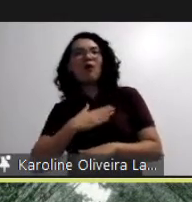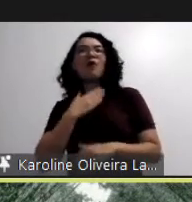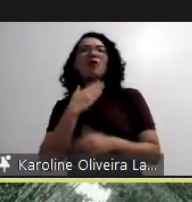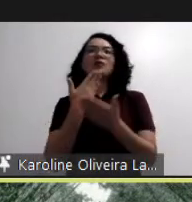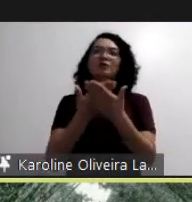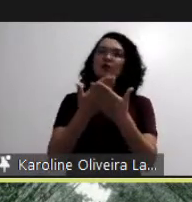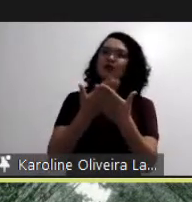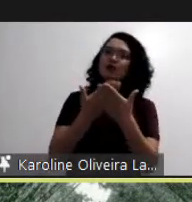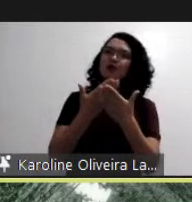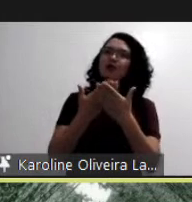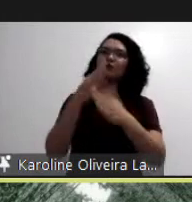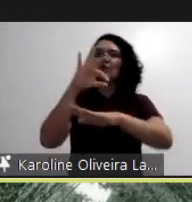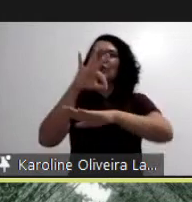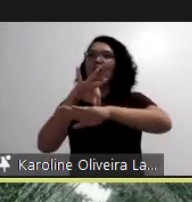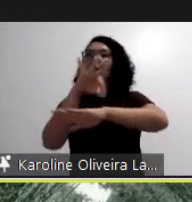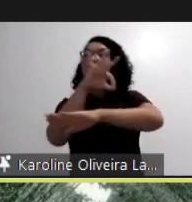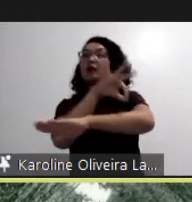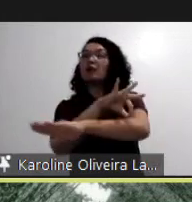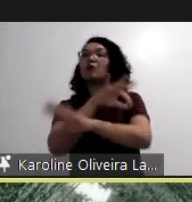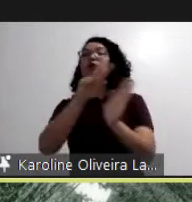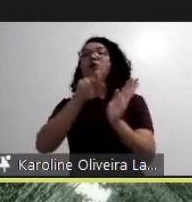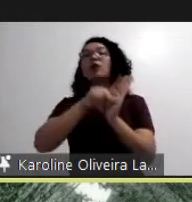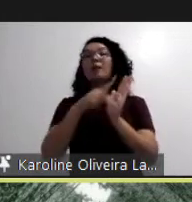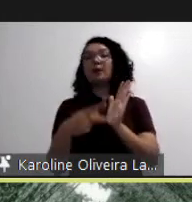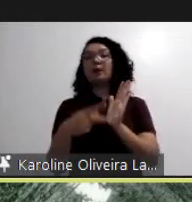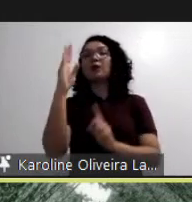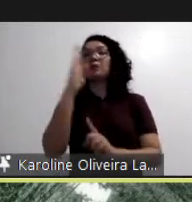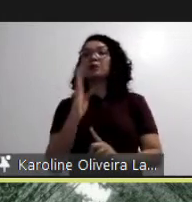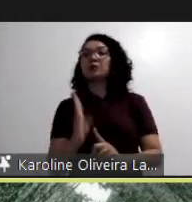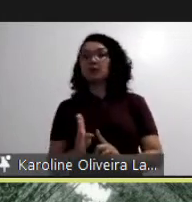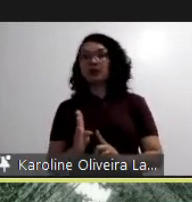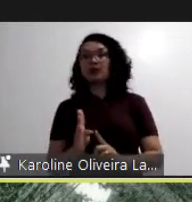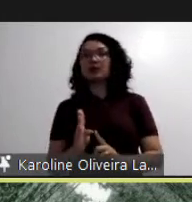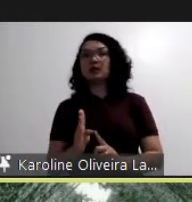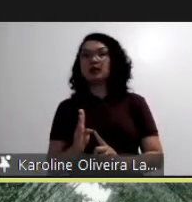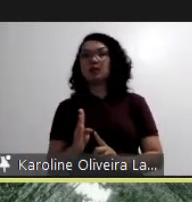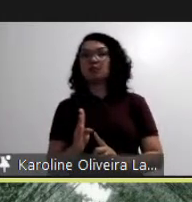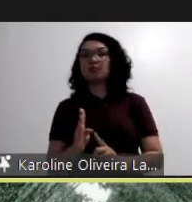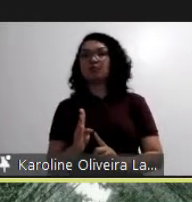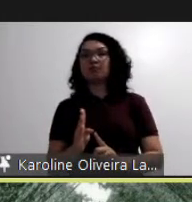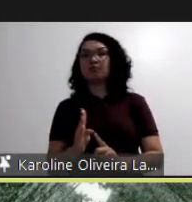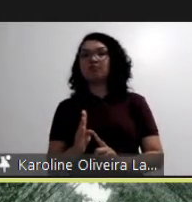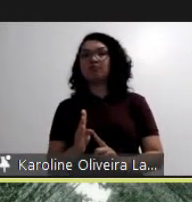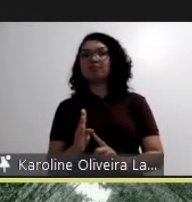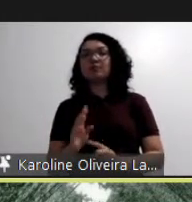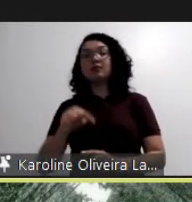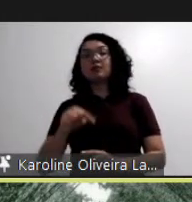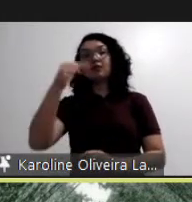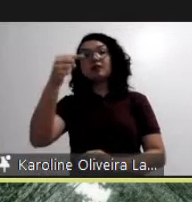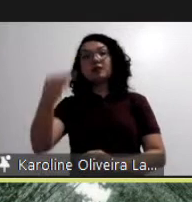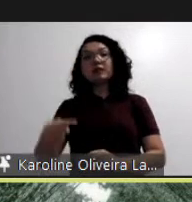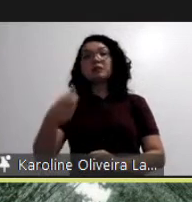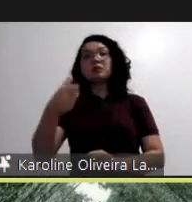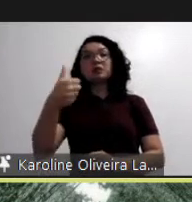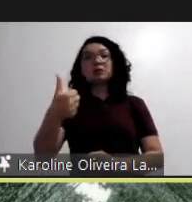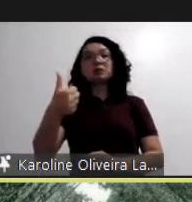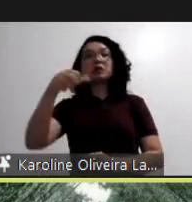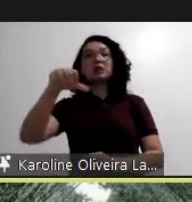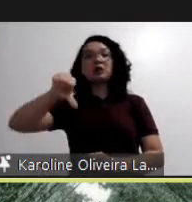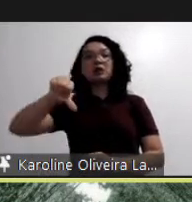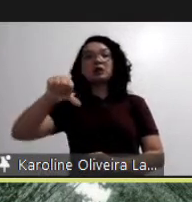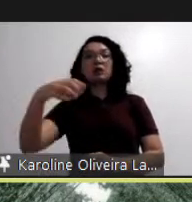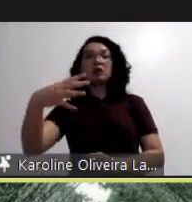E essa fama vem, por exemplo, nesse número de 47, dessa questão, dessa capa